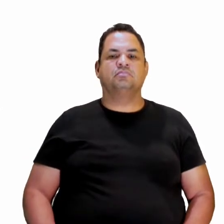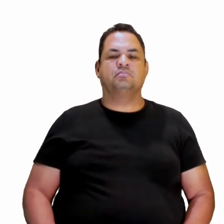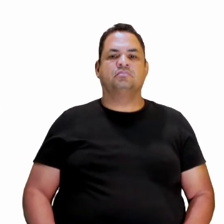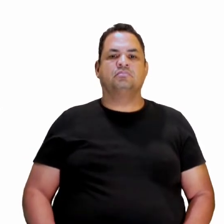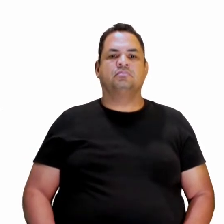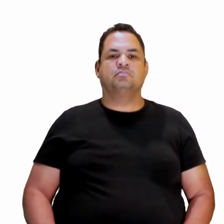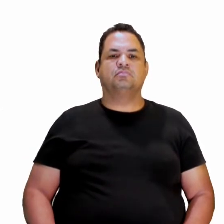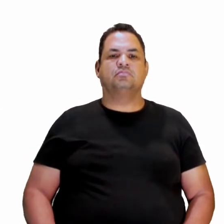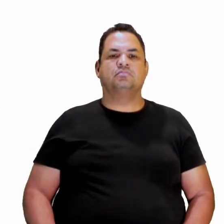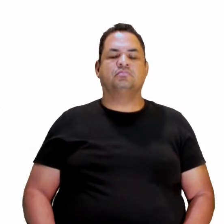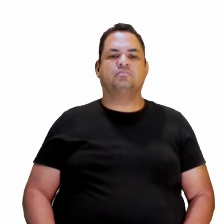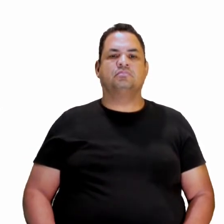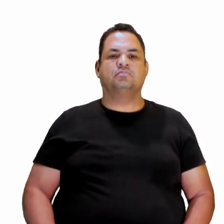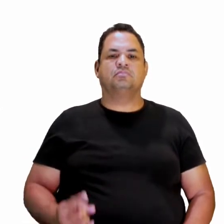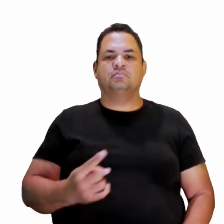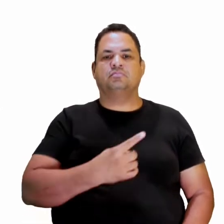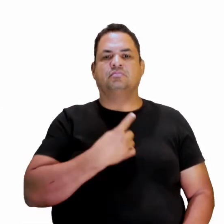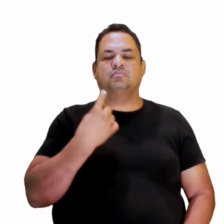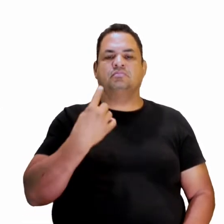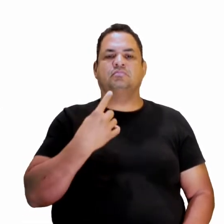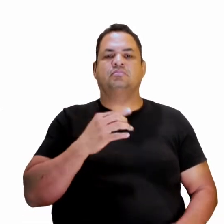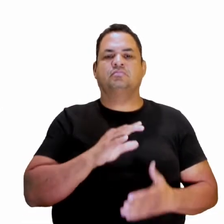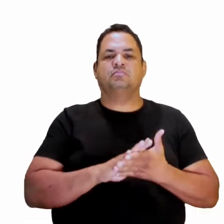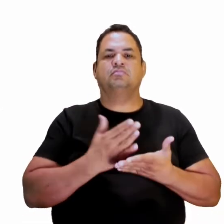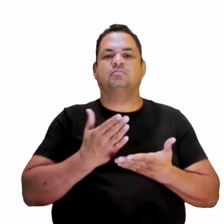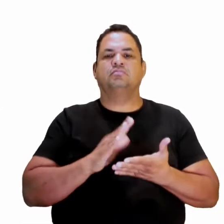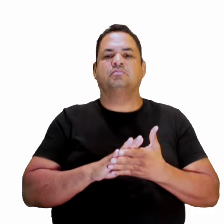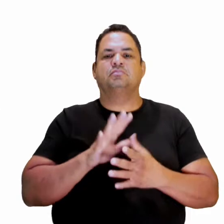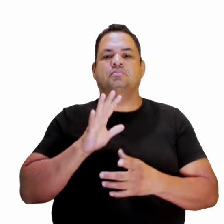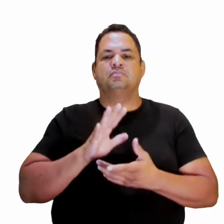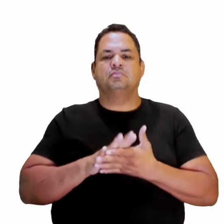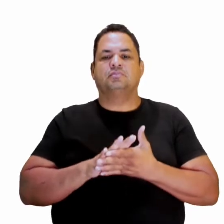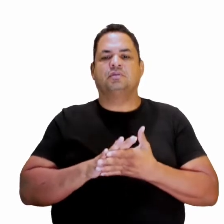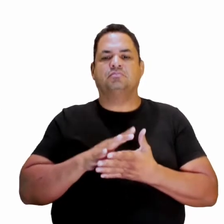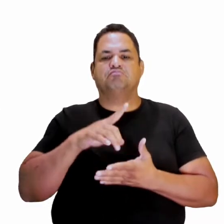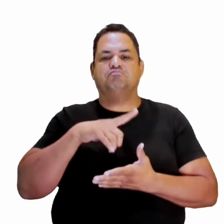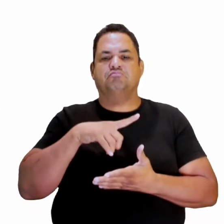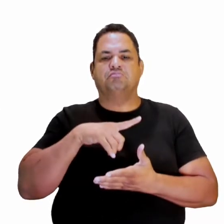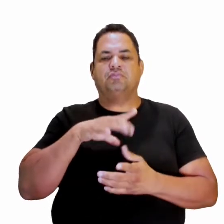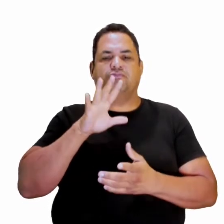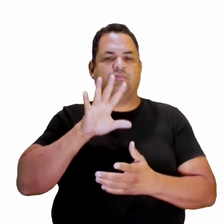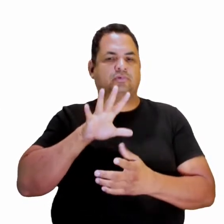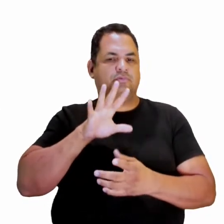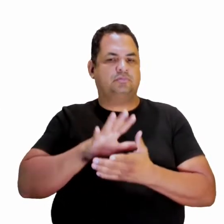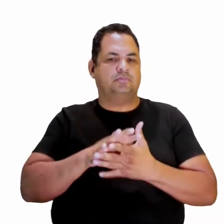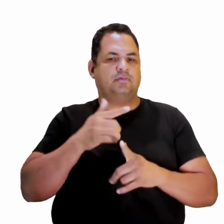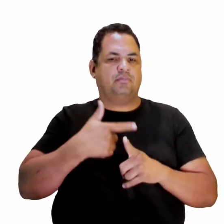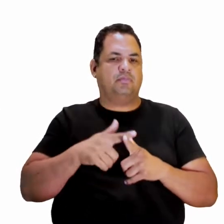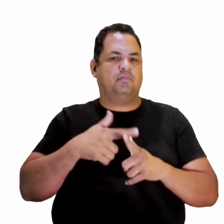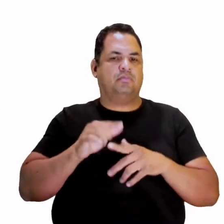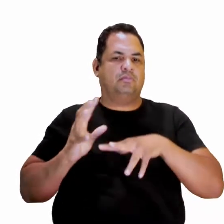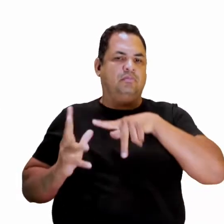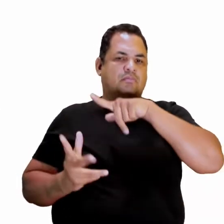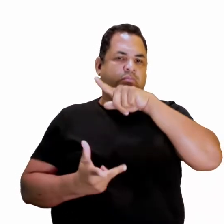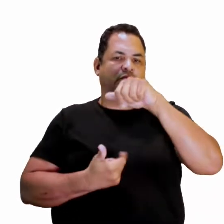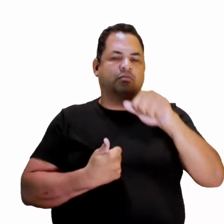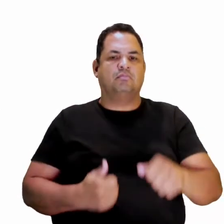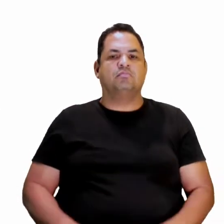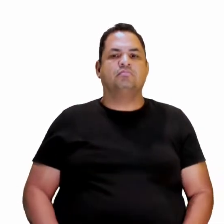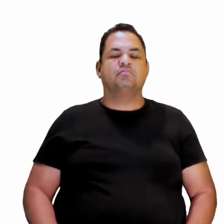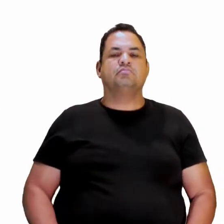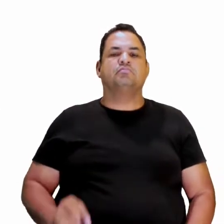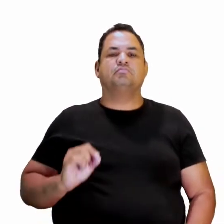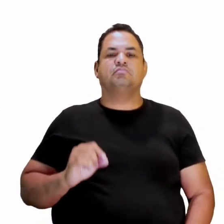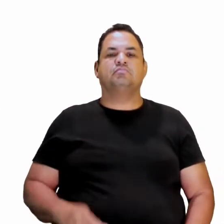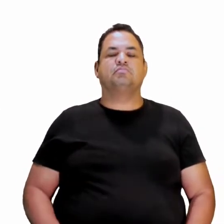our world, ou seja, nós estamos danificando o nosso mundo. Já vai sair daqui sabendo o que significa essa palavra damage.